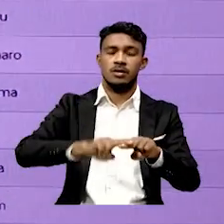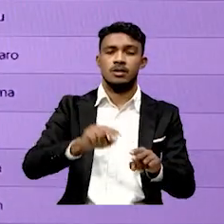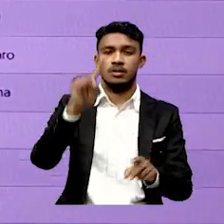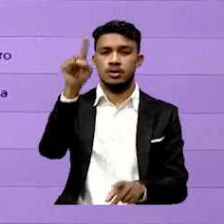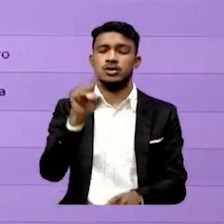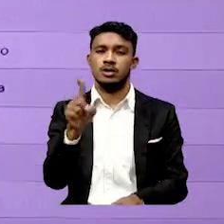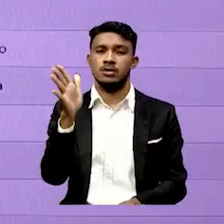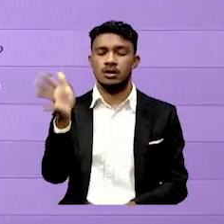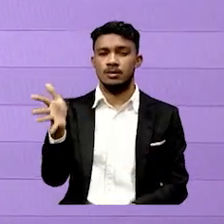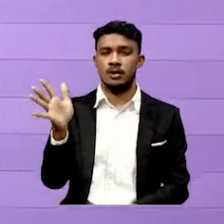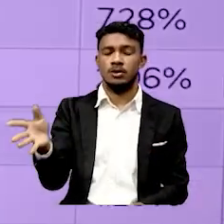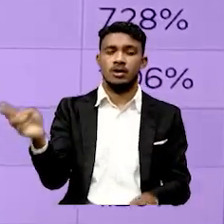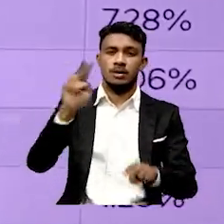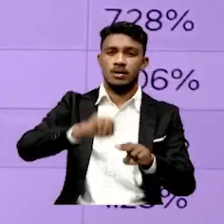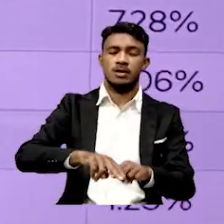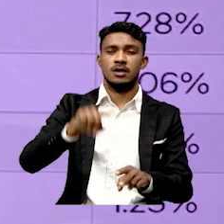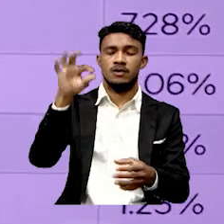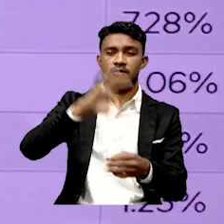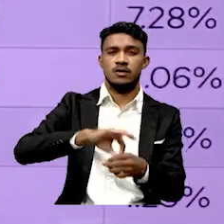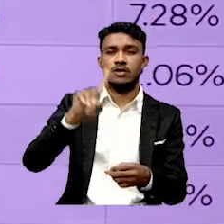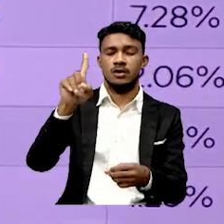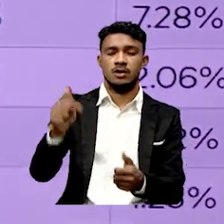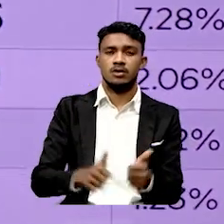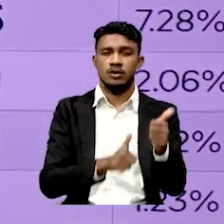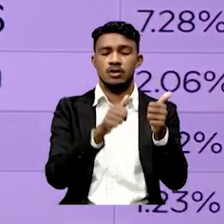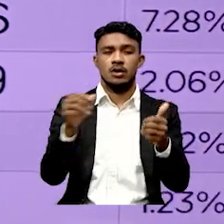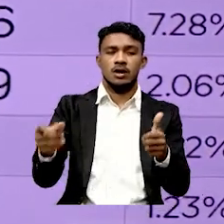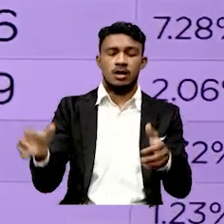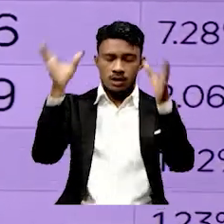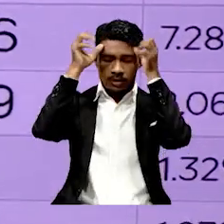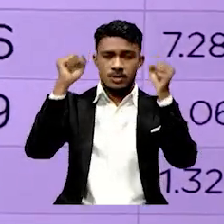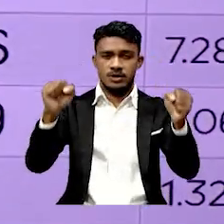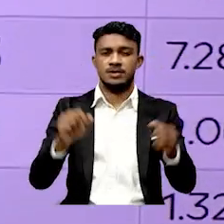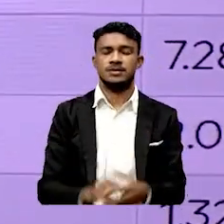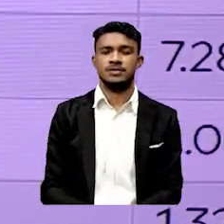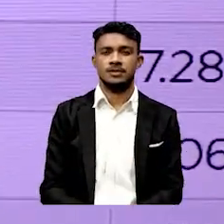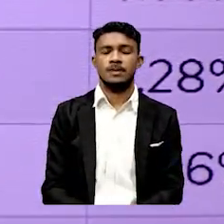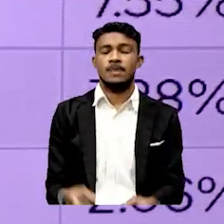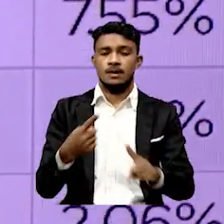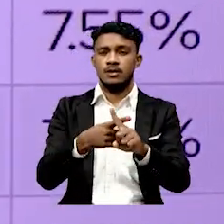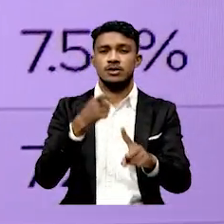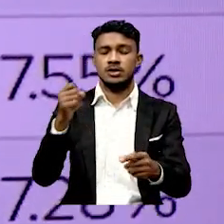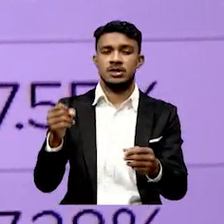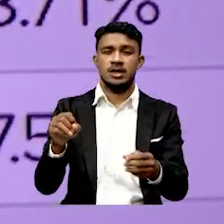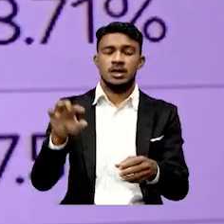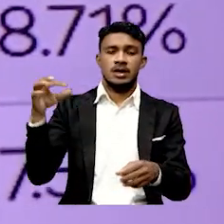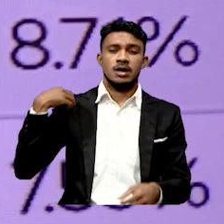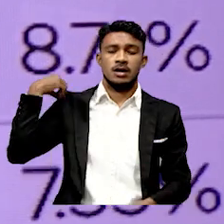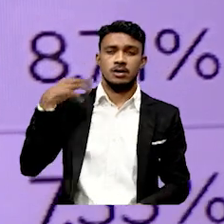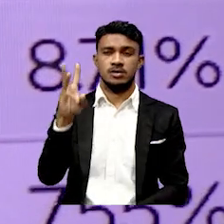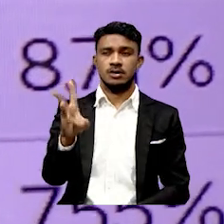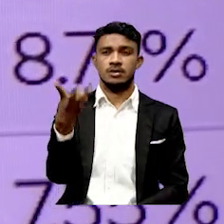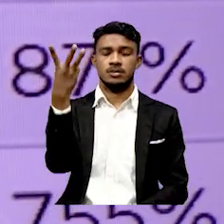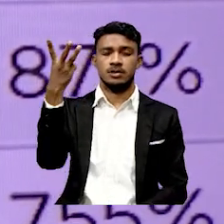nulo aumenta voto ida, tua eleição presidencial nian. Husi candidato sanulu resing neng ne,